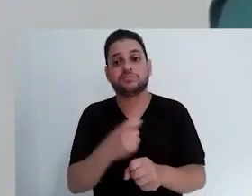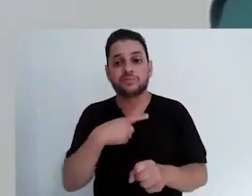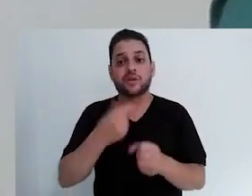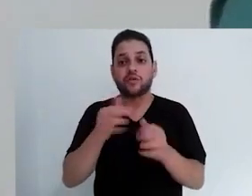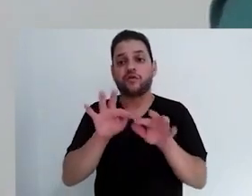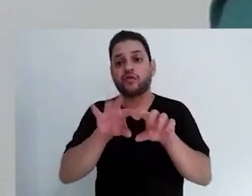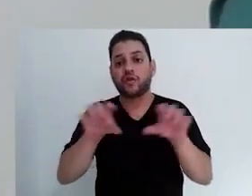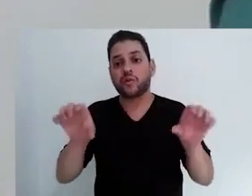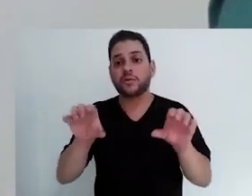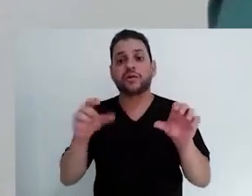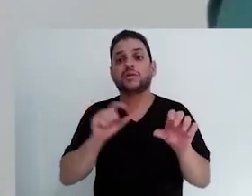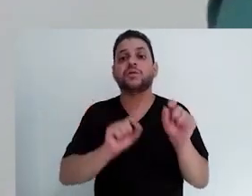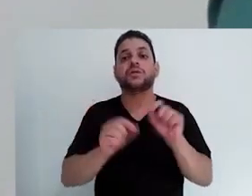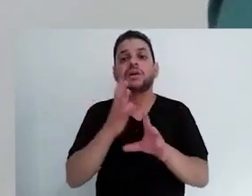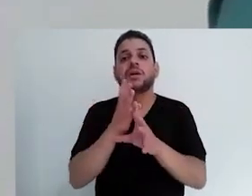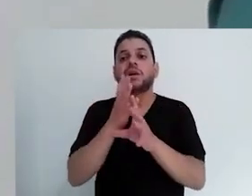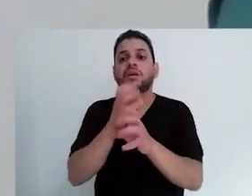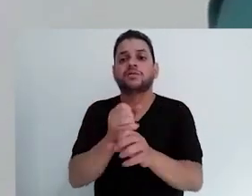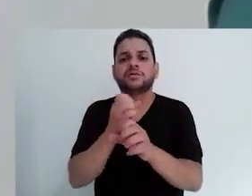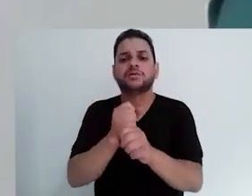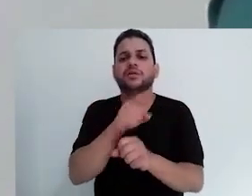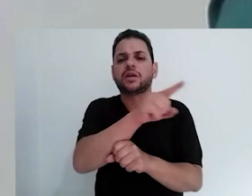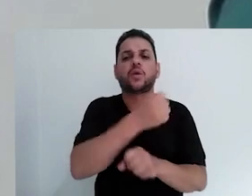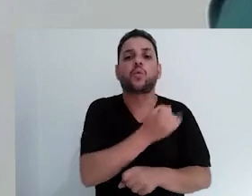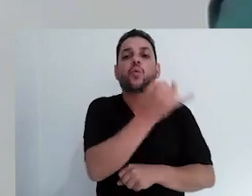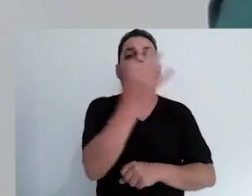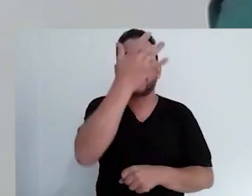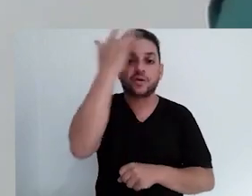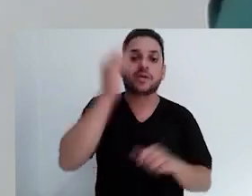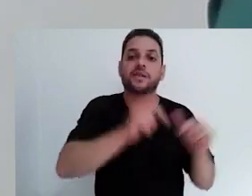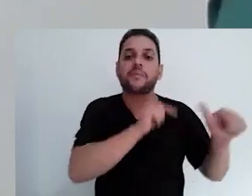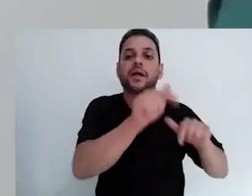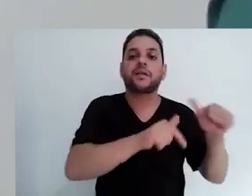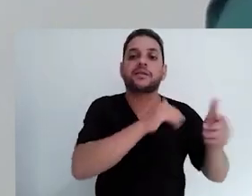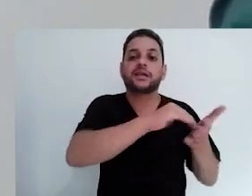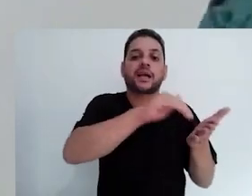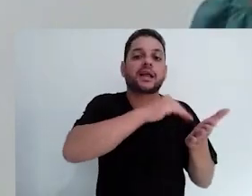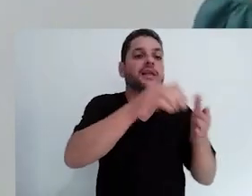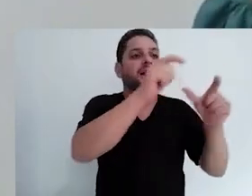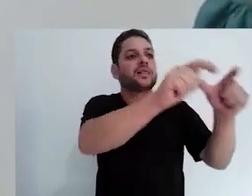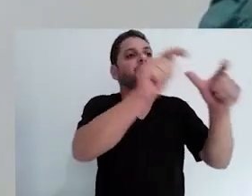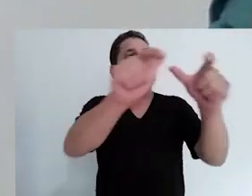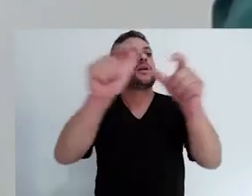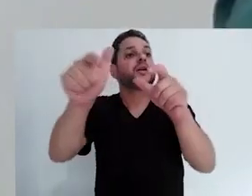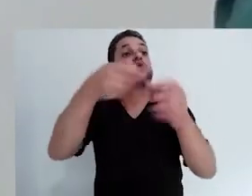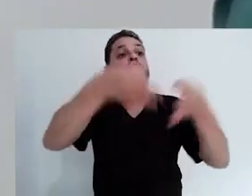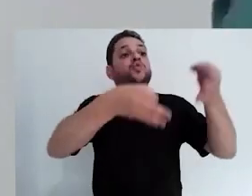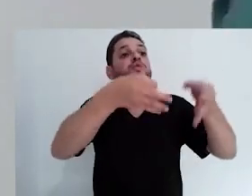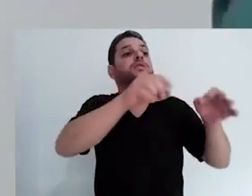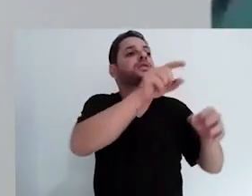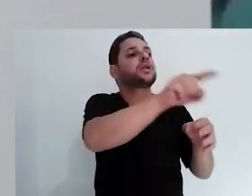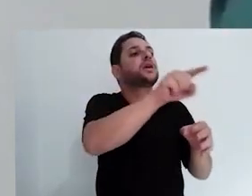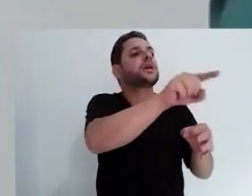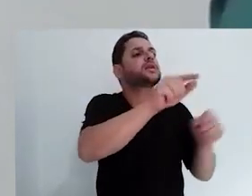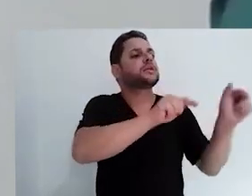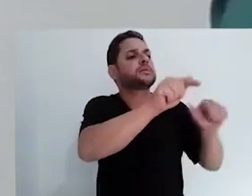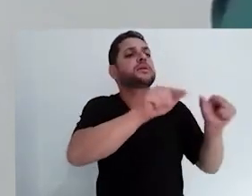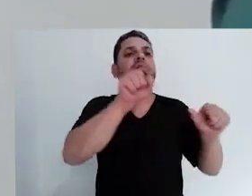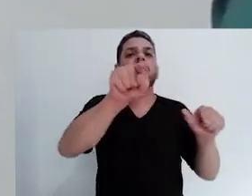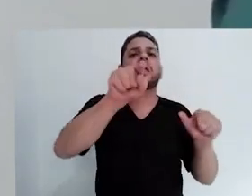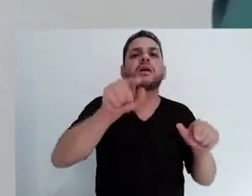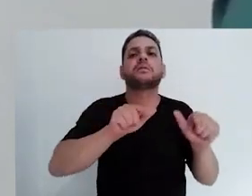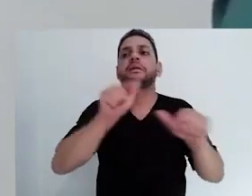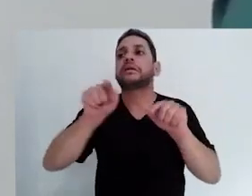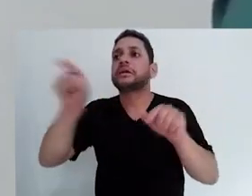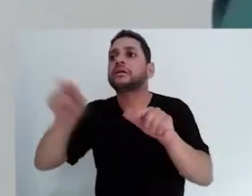que leva em conta o número de servidores lotados na secretaria de cada unidade, número de juízes lotados em cada unidade, número de